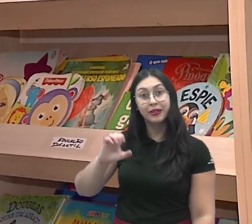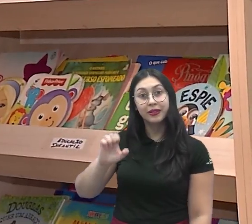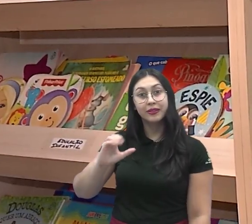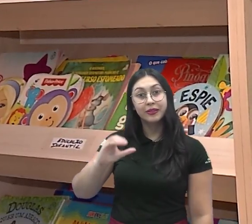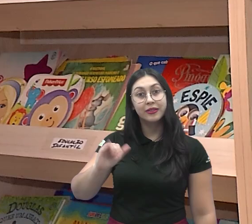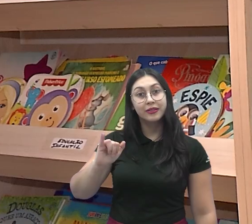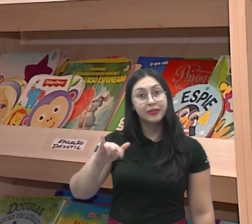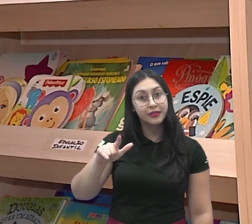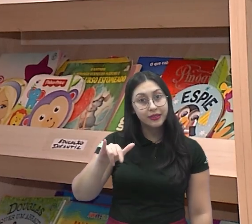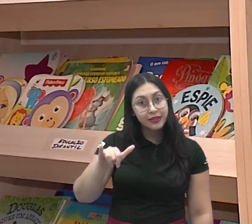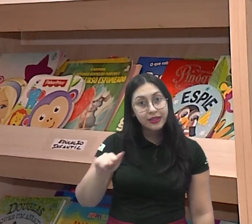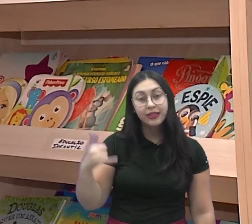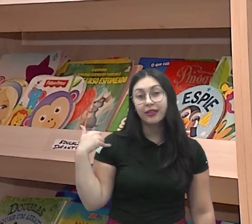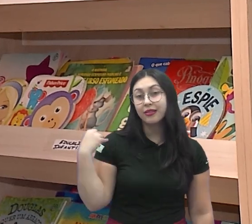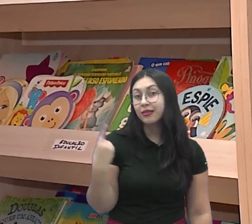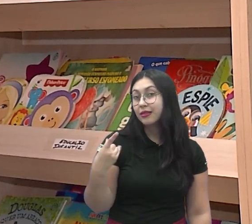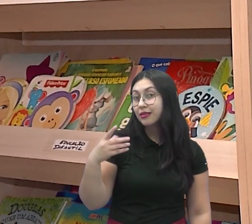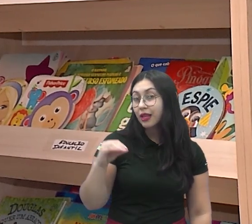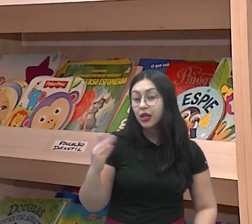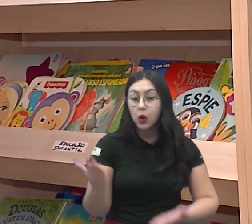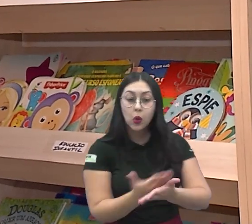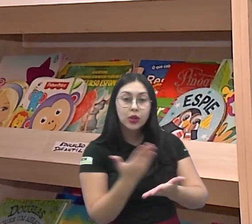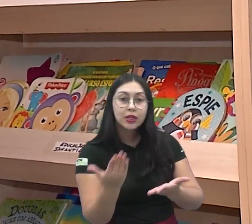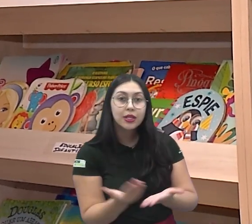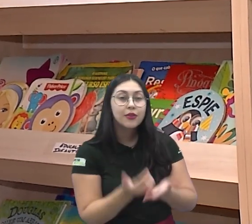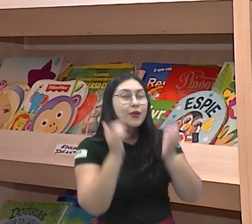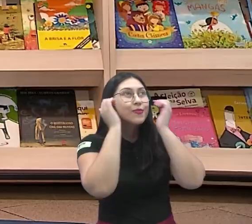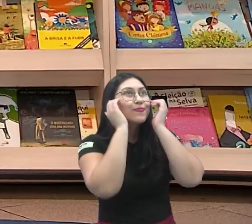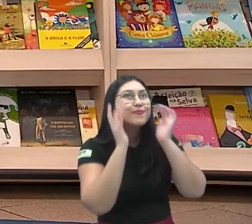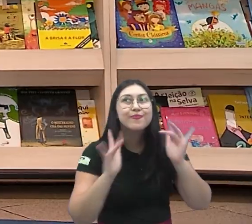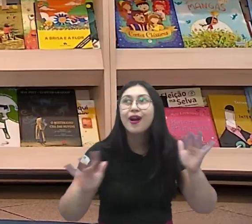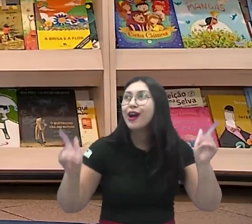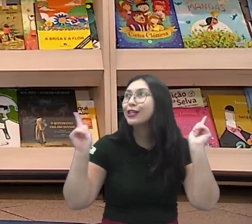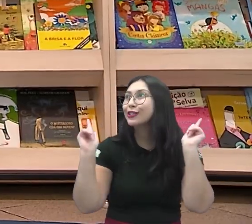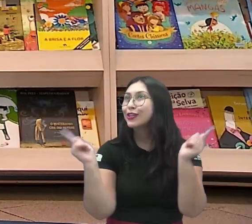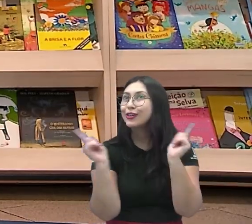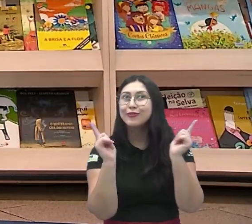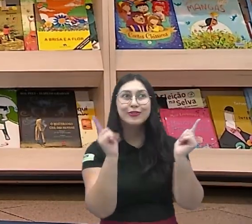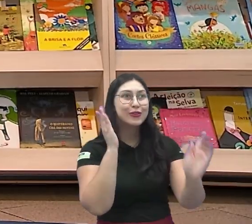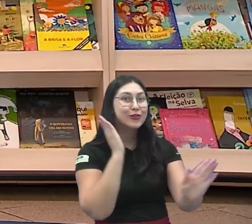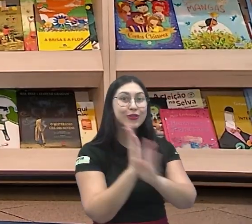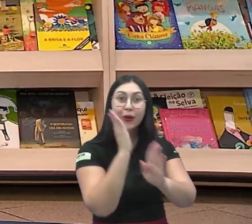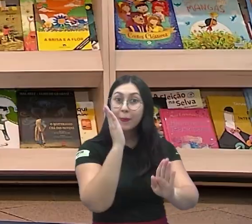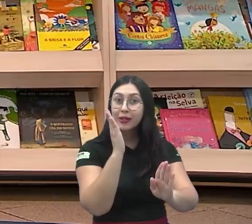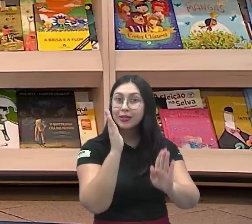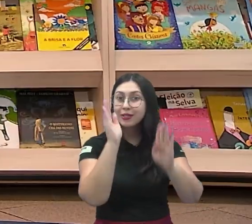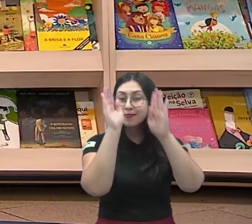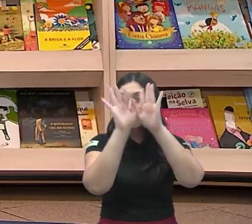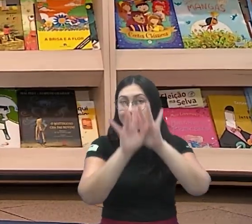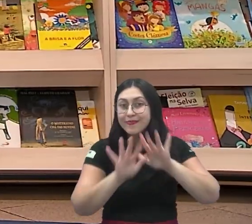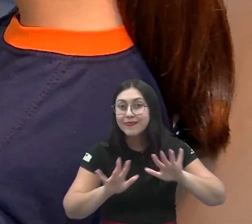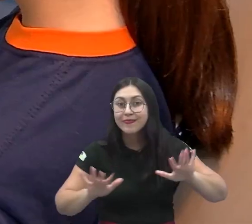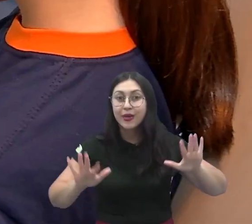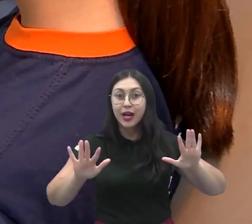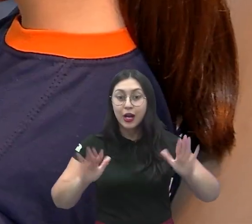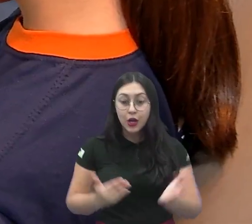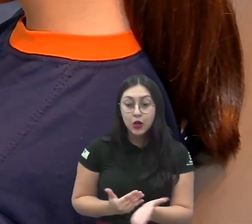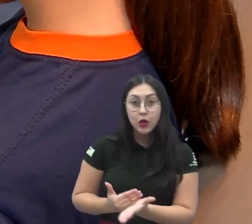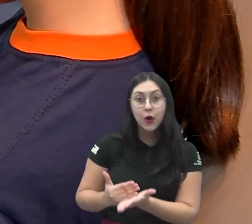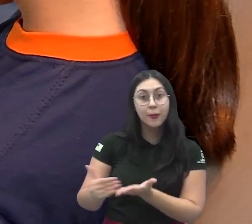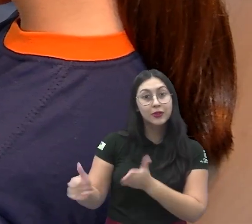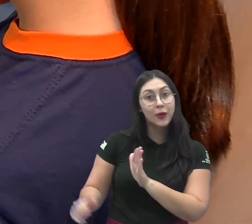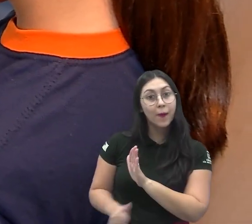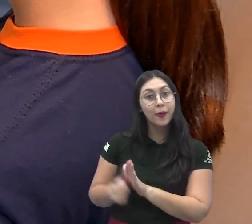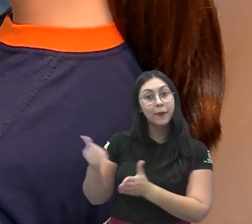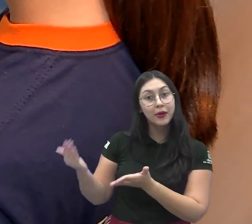10 anos, os livros são portas para um mundo de aventuras e descobertas. O encantamento começou com